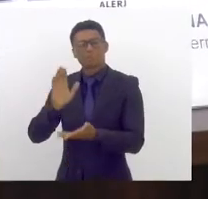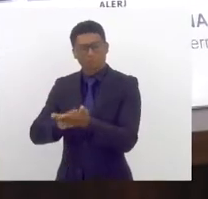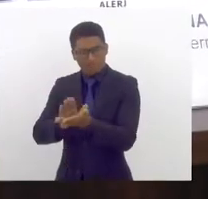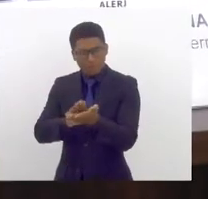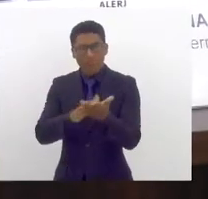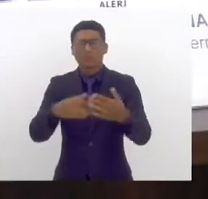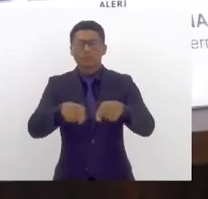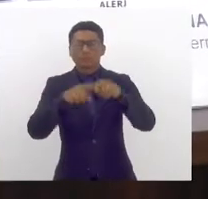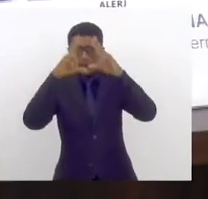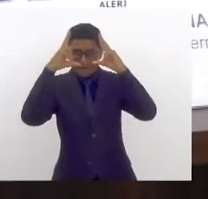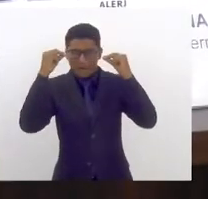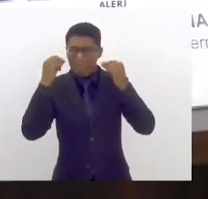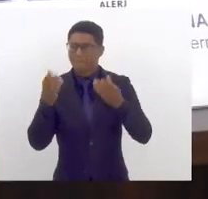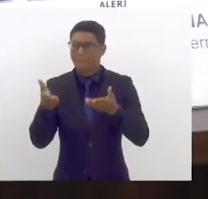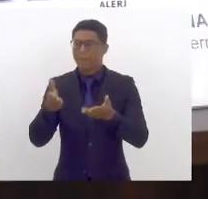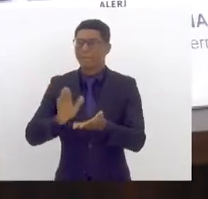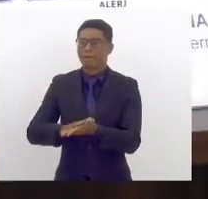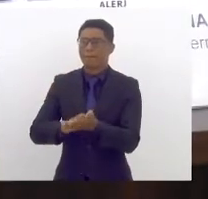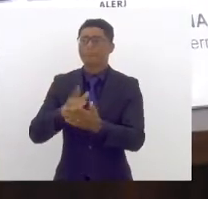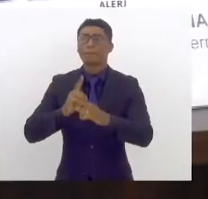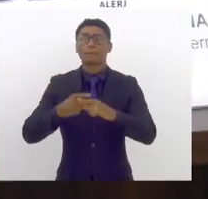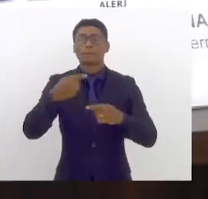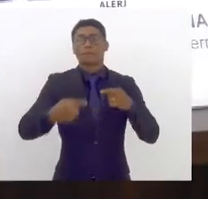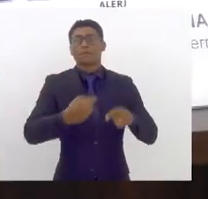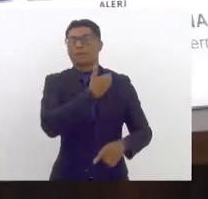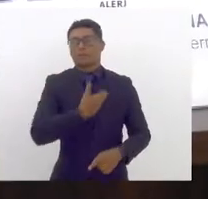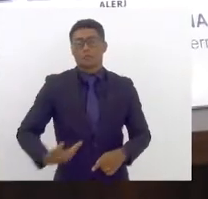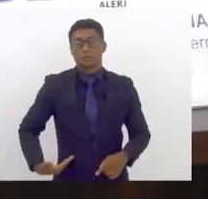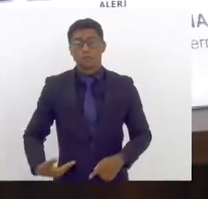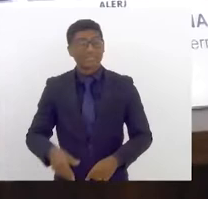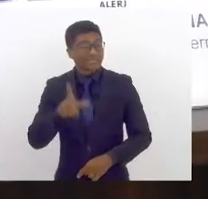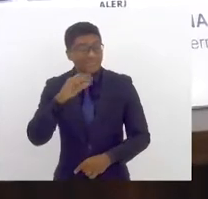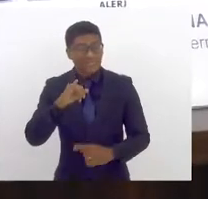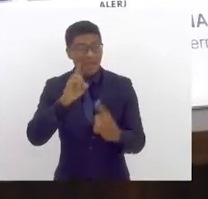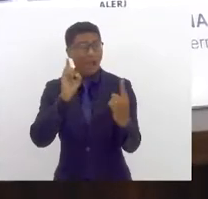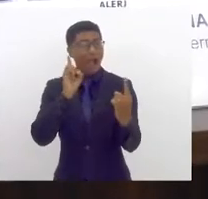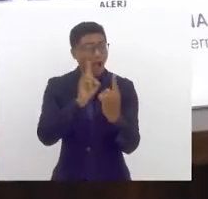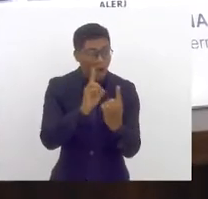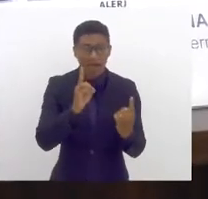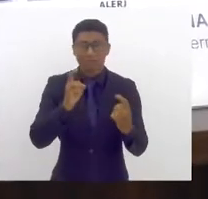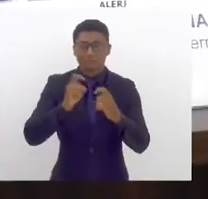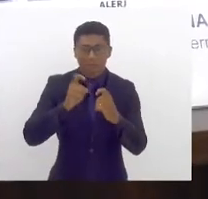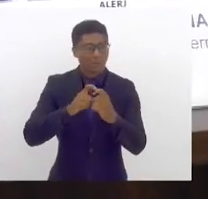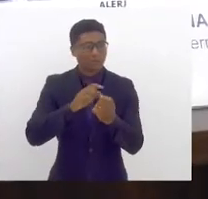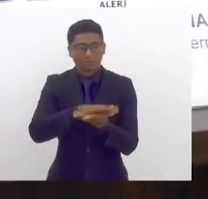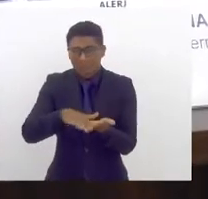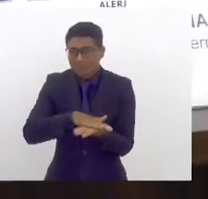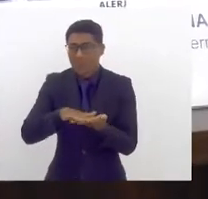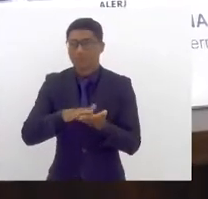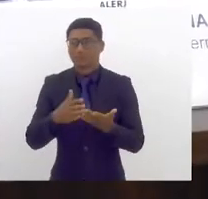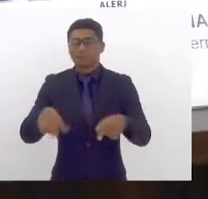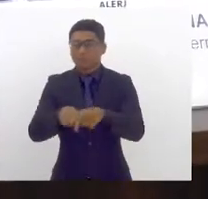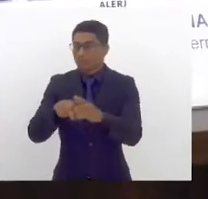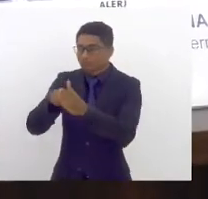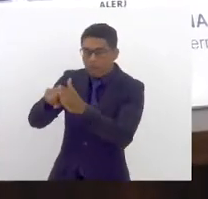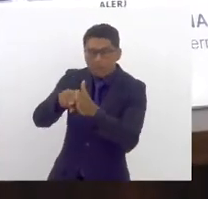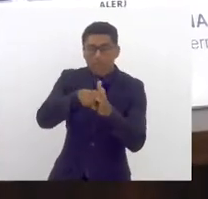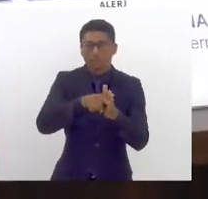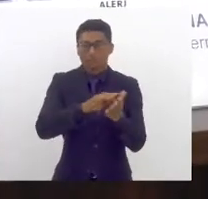continua das políticas públicas Porque sem atendimento sem diagnóstico sem as mulheres terem terem